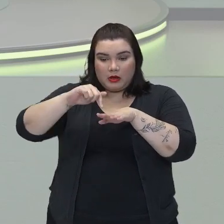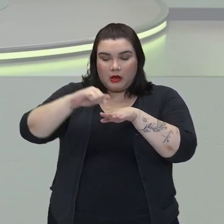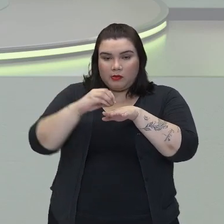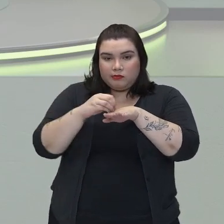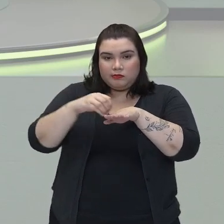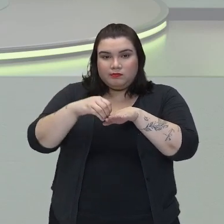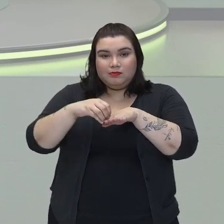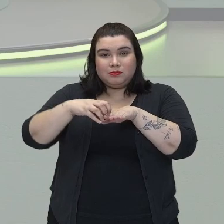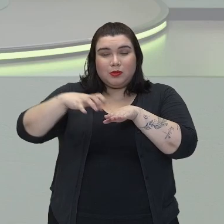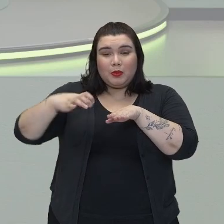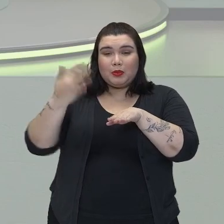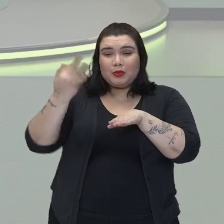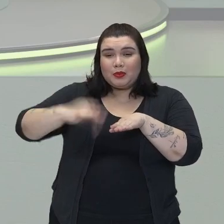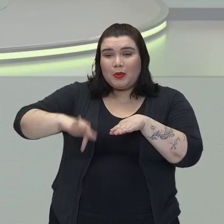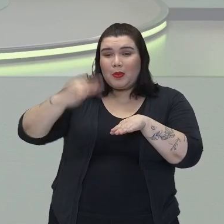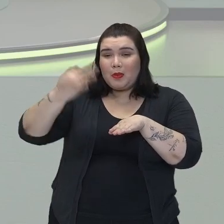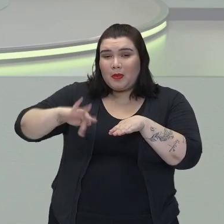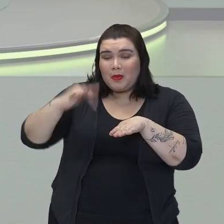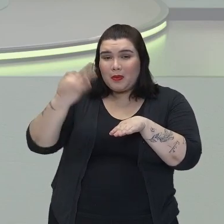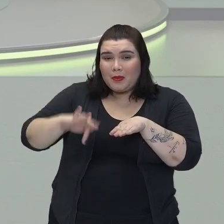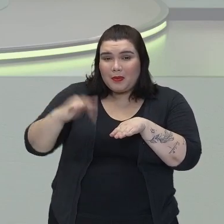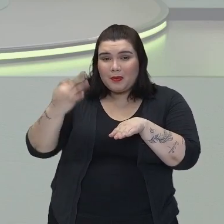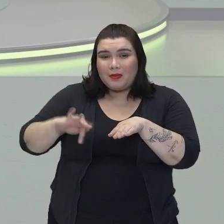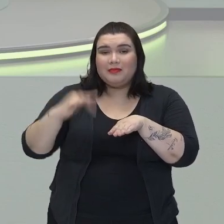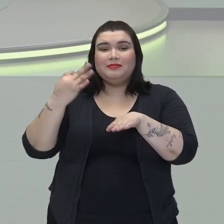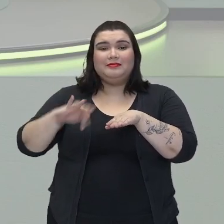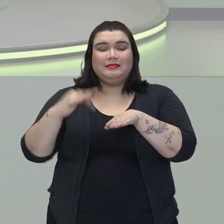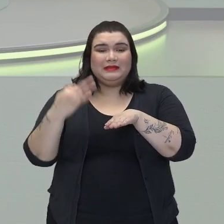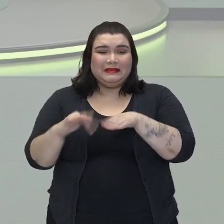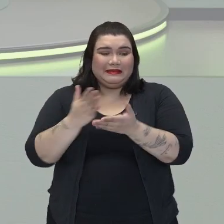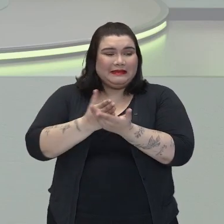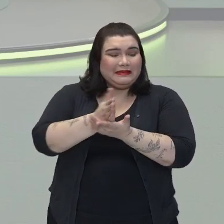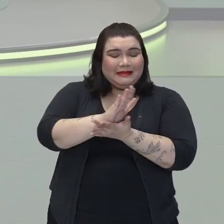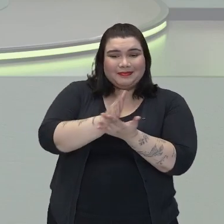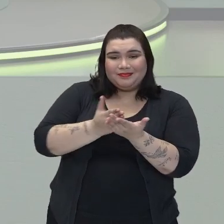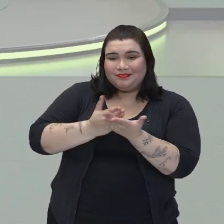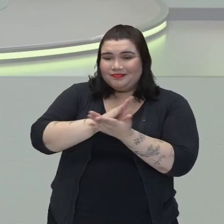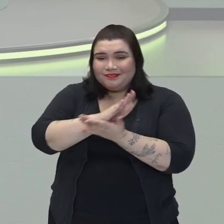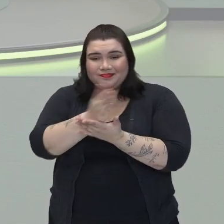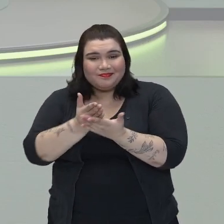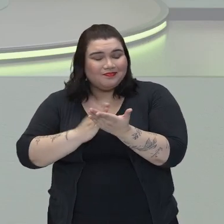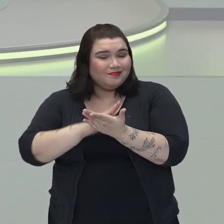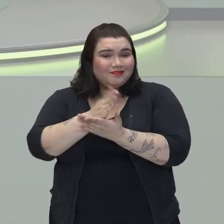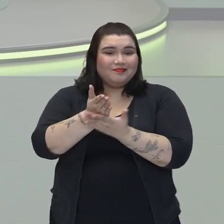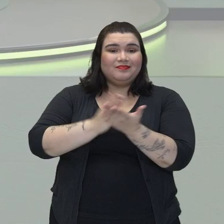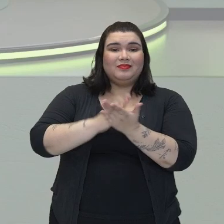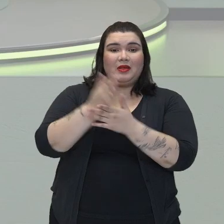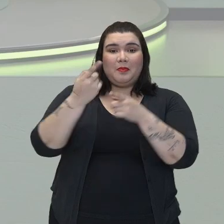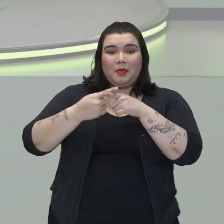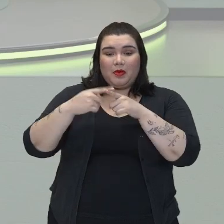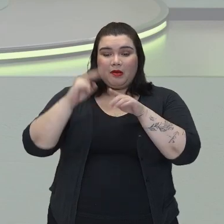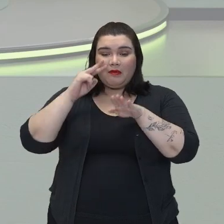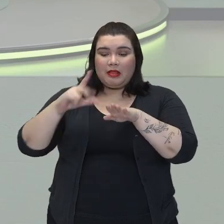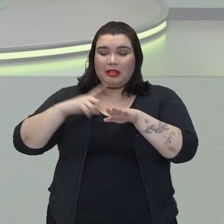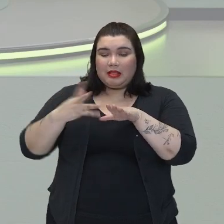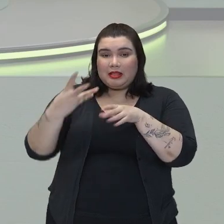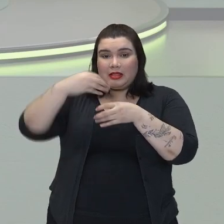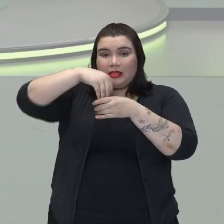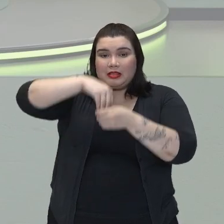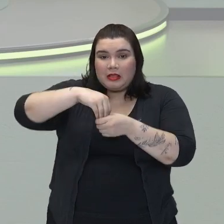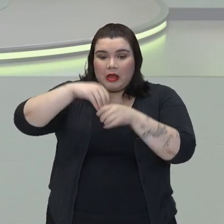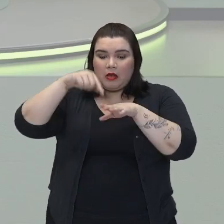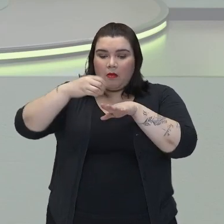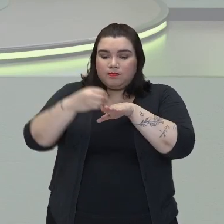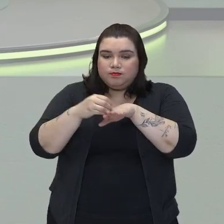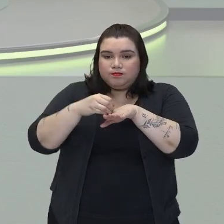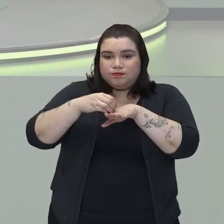muita dor, sente aí bastante desconforto, né, por causa da presença desse